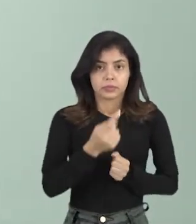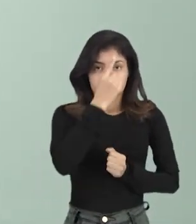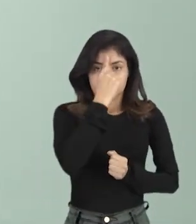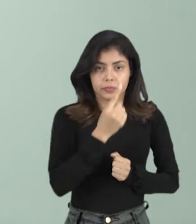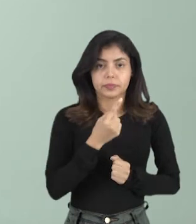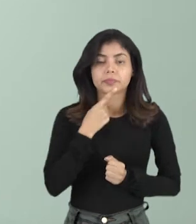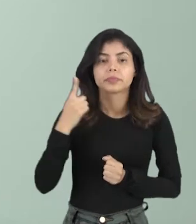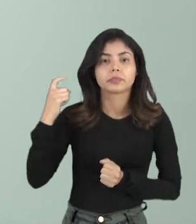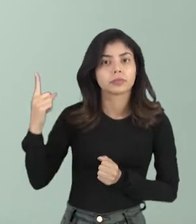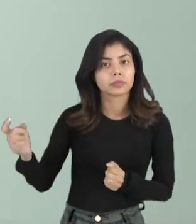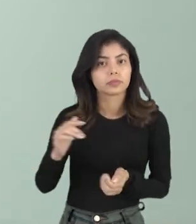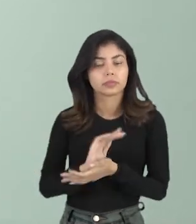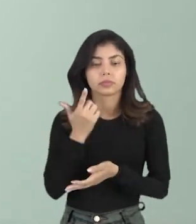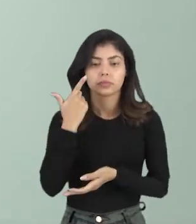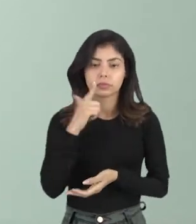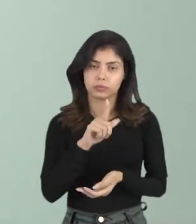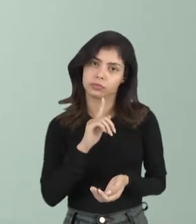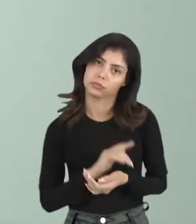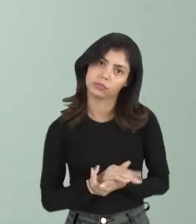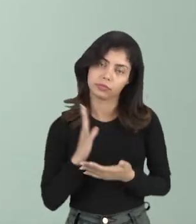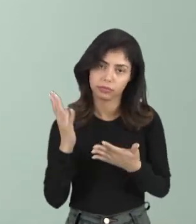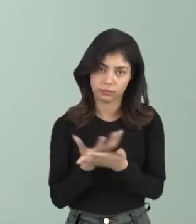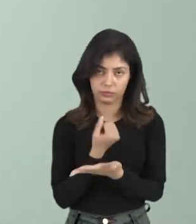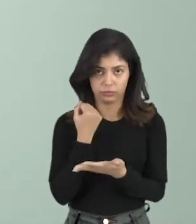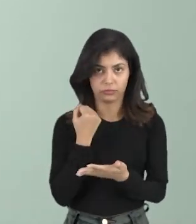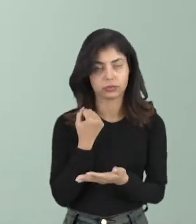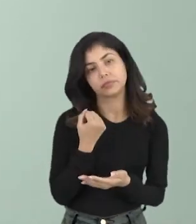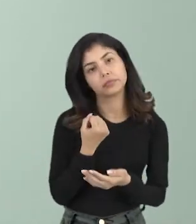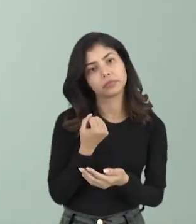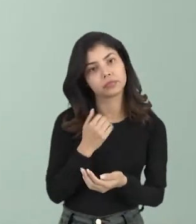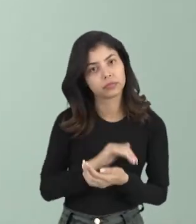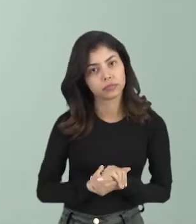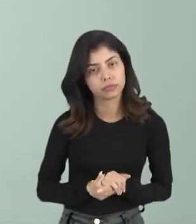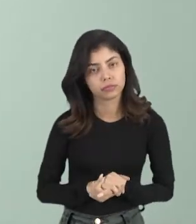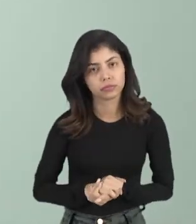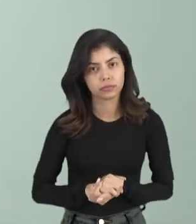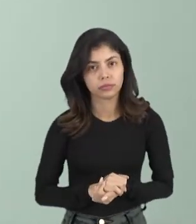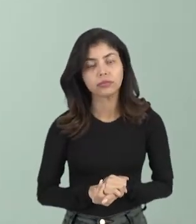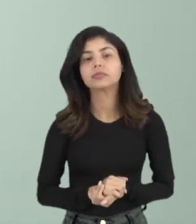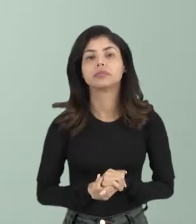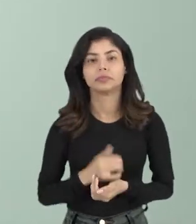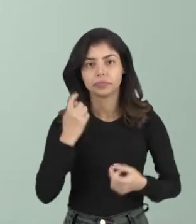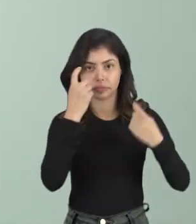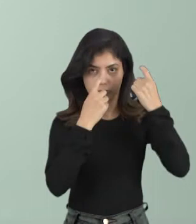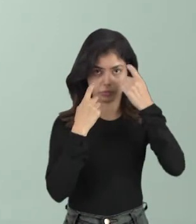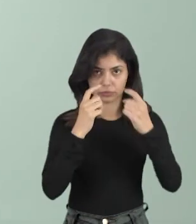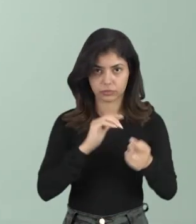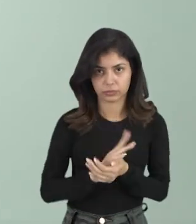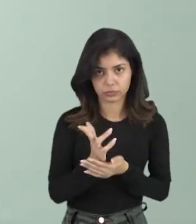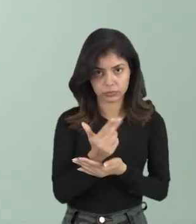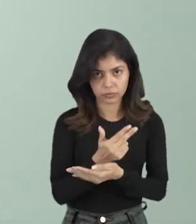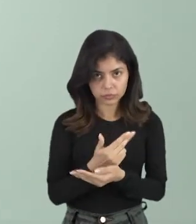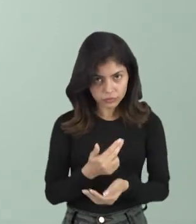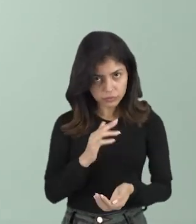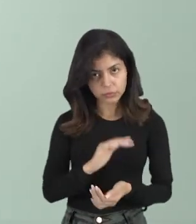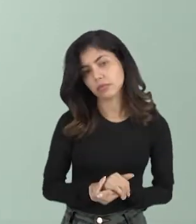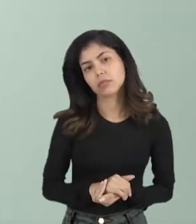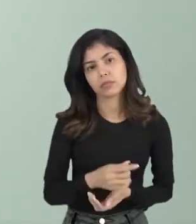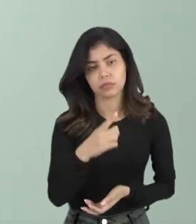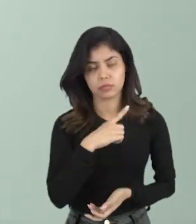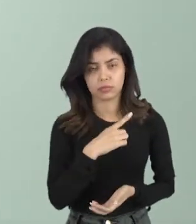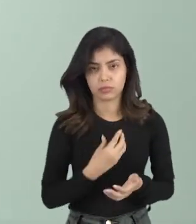imagem e o som, a gente consegue agora captar uma expressão artística que